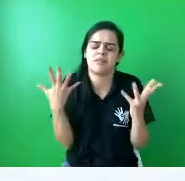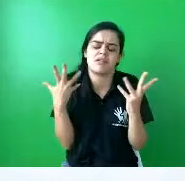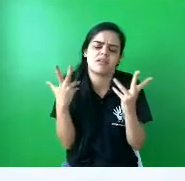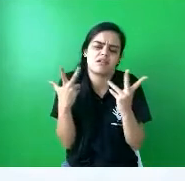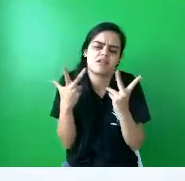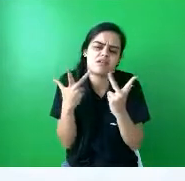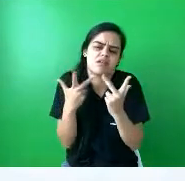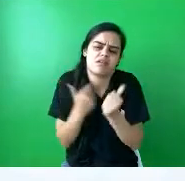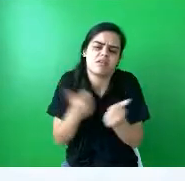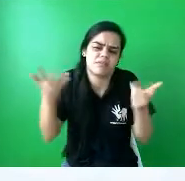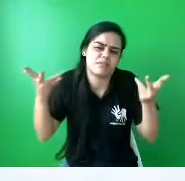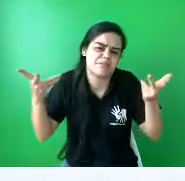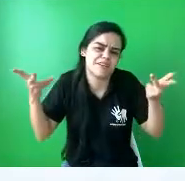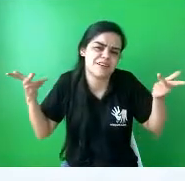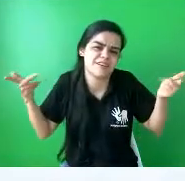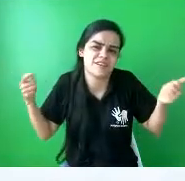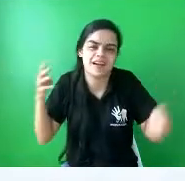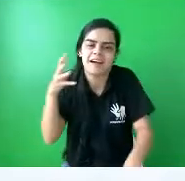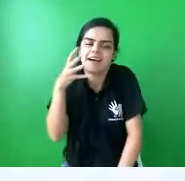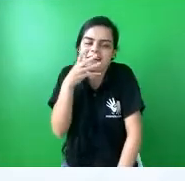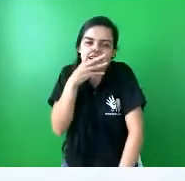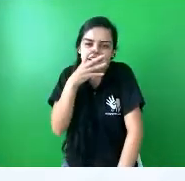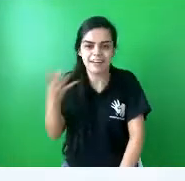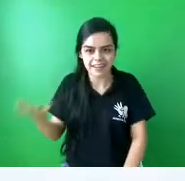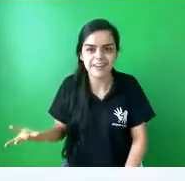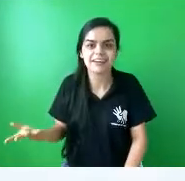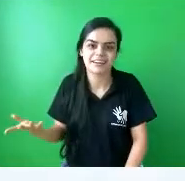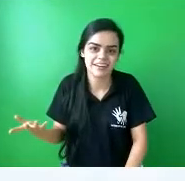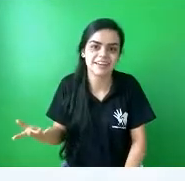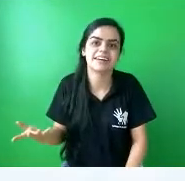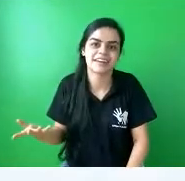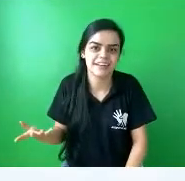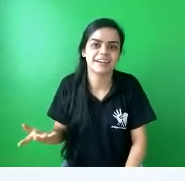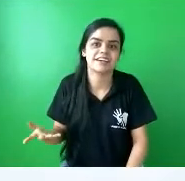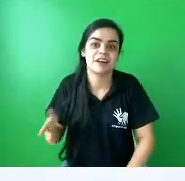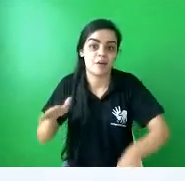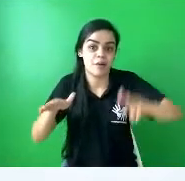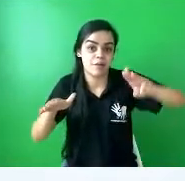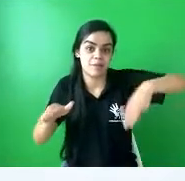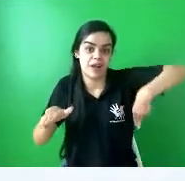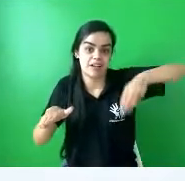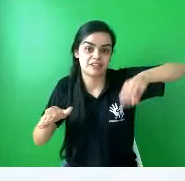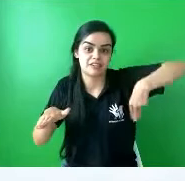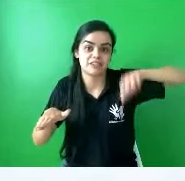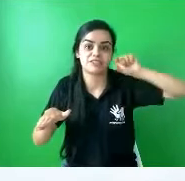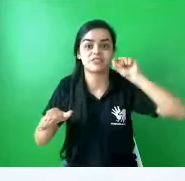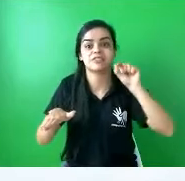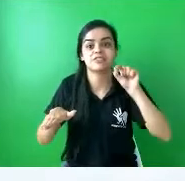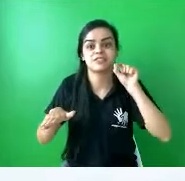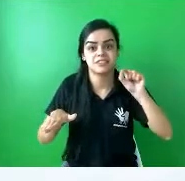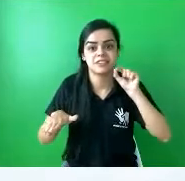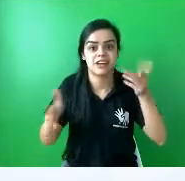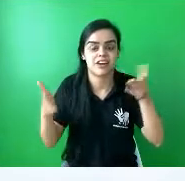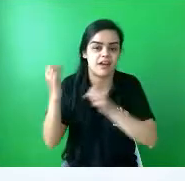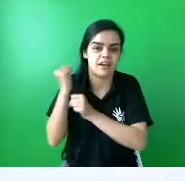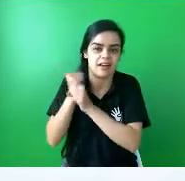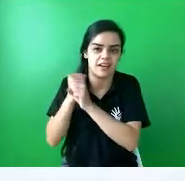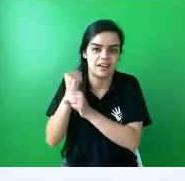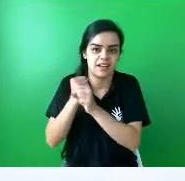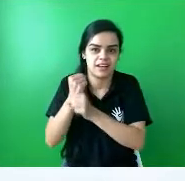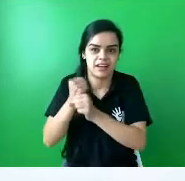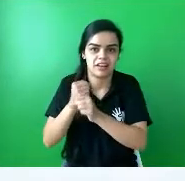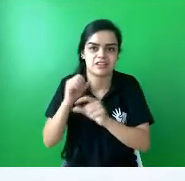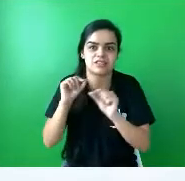os trabalhadores. O nosso espaço de lazer lá de Matinhos, ela vem, nesses últimos anos, passando